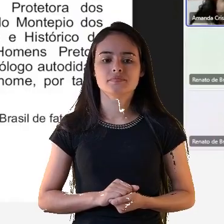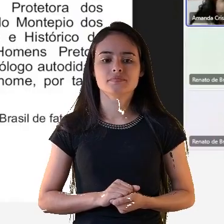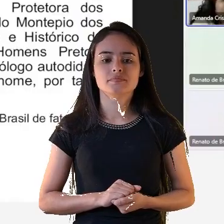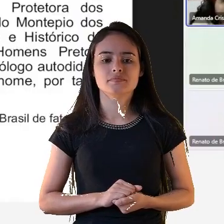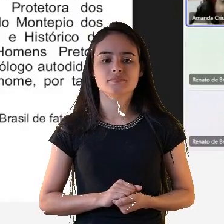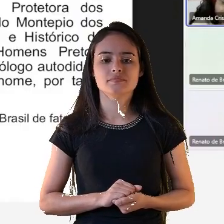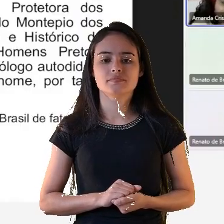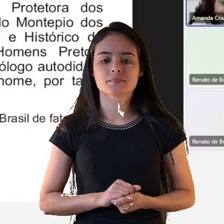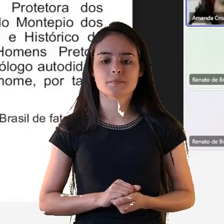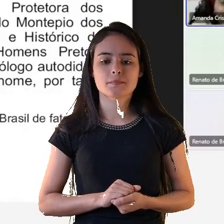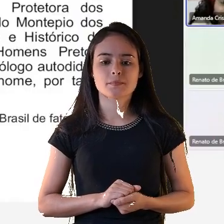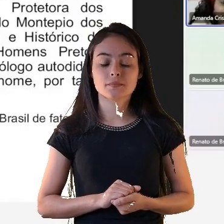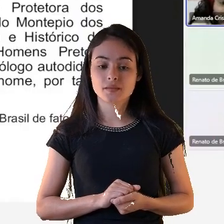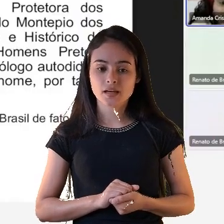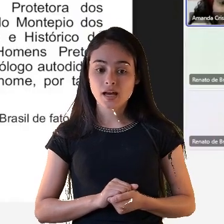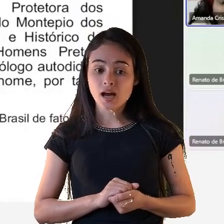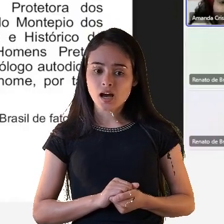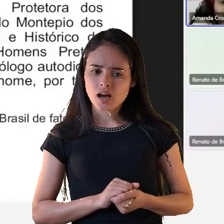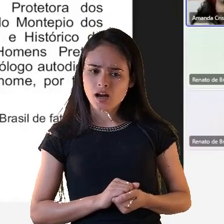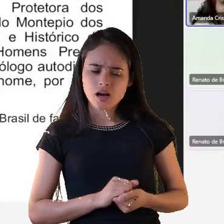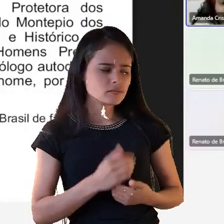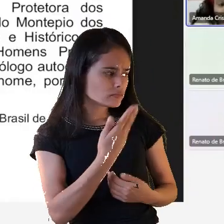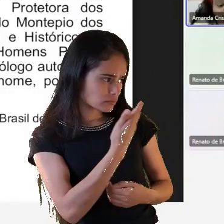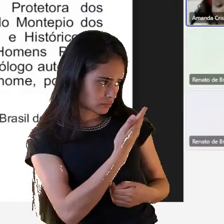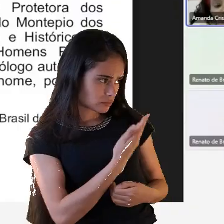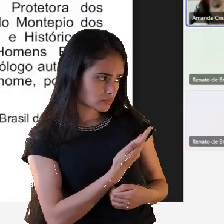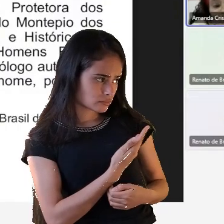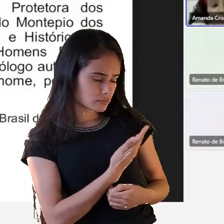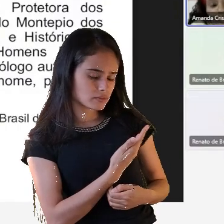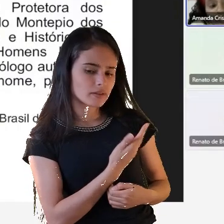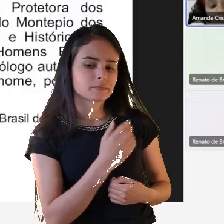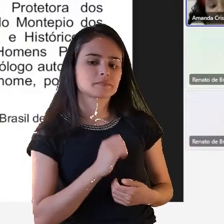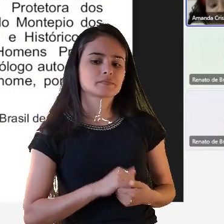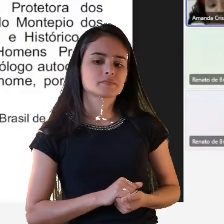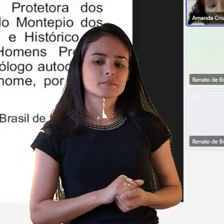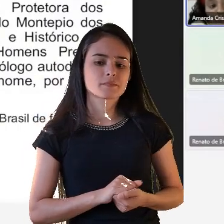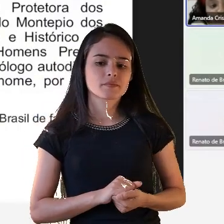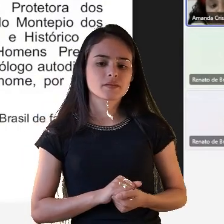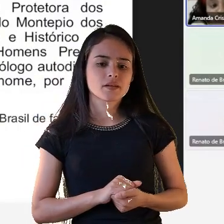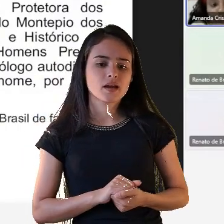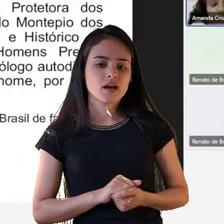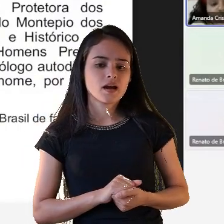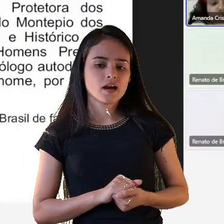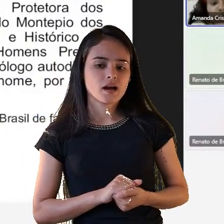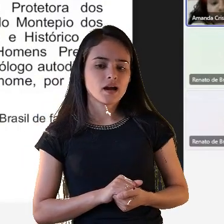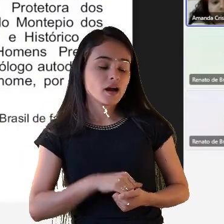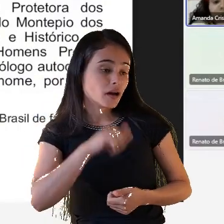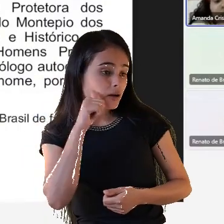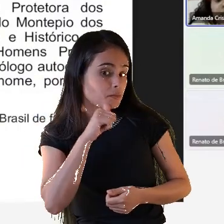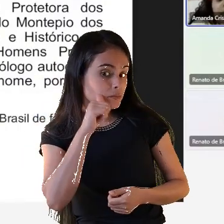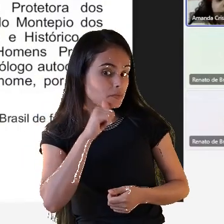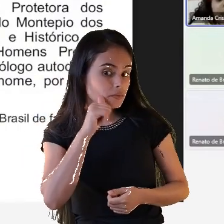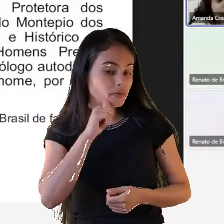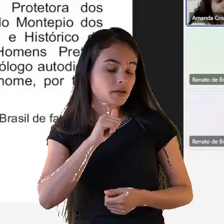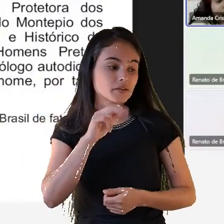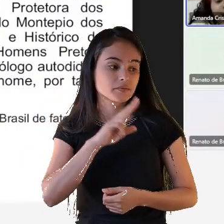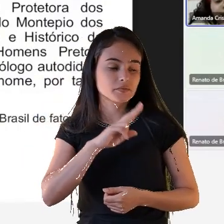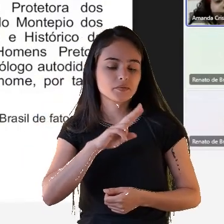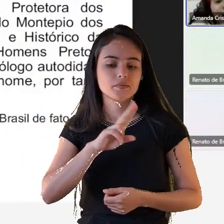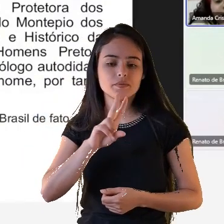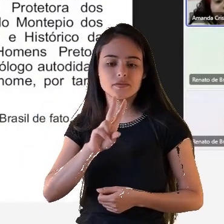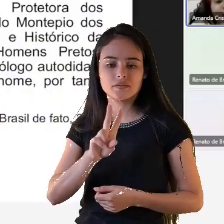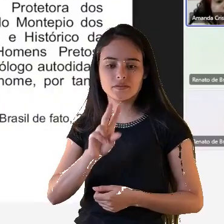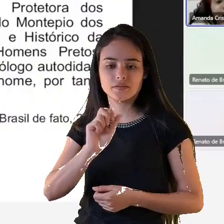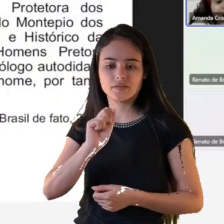da Vânia Dias, que foi a repórter, né, que fez uma reportagem sobre o Manuel Quirino, e